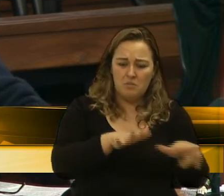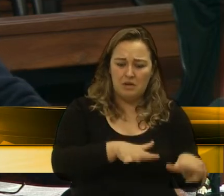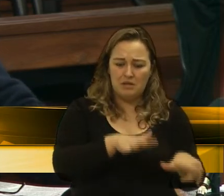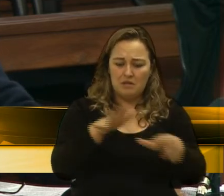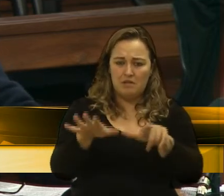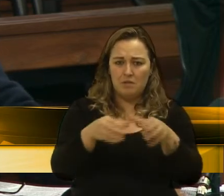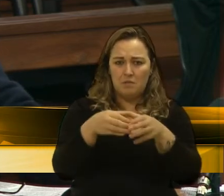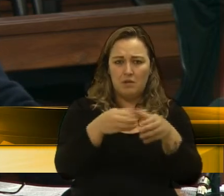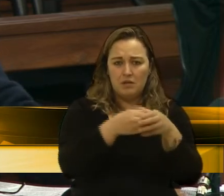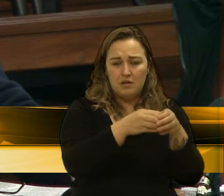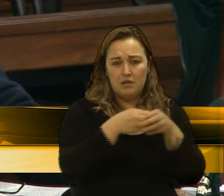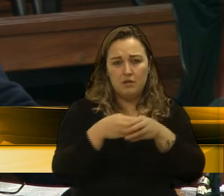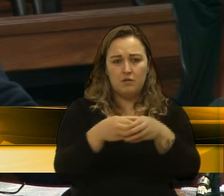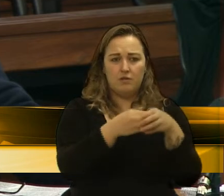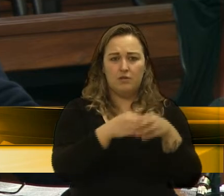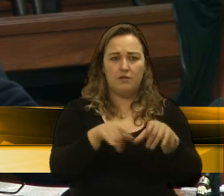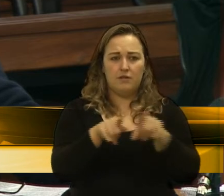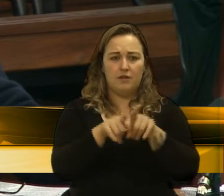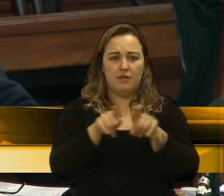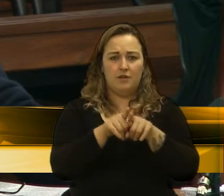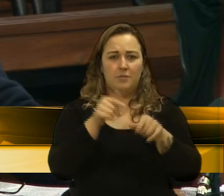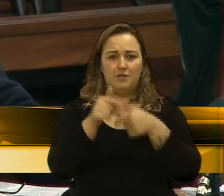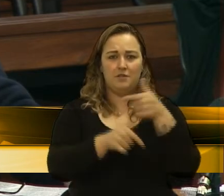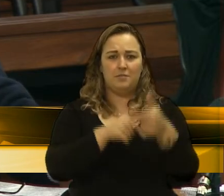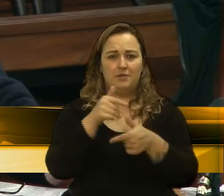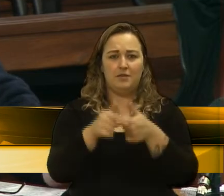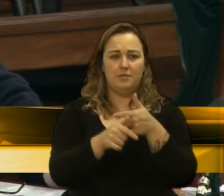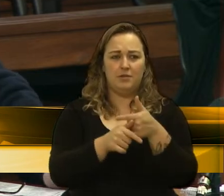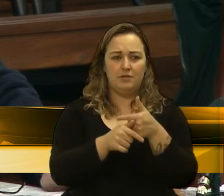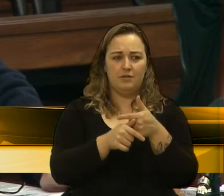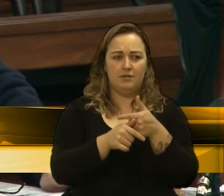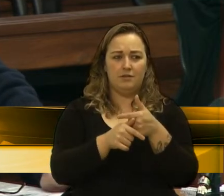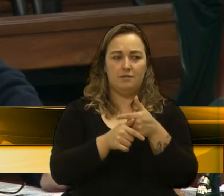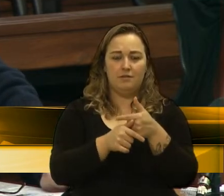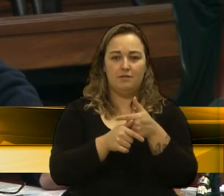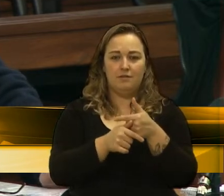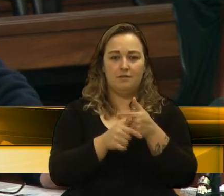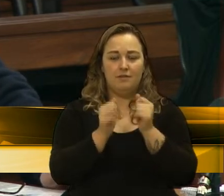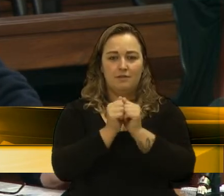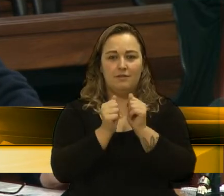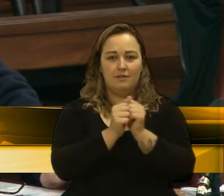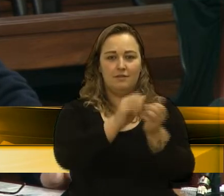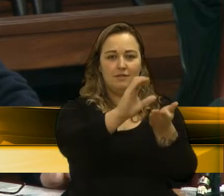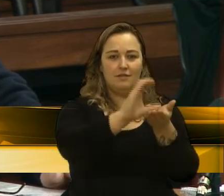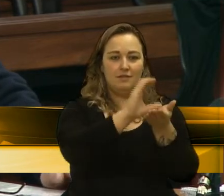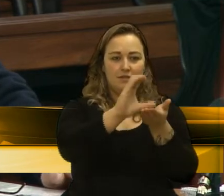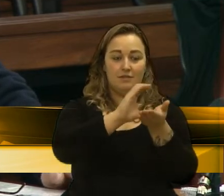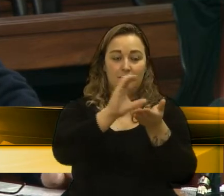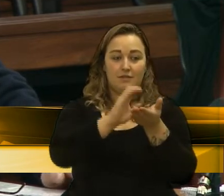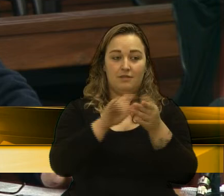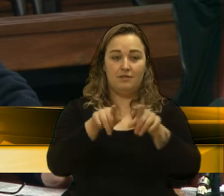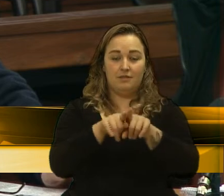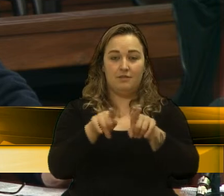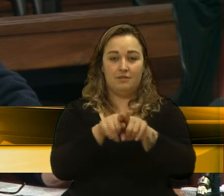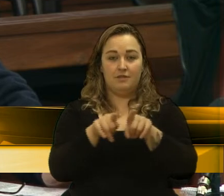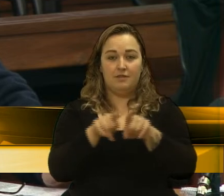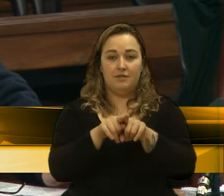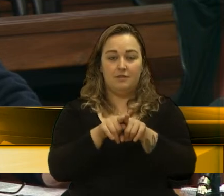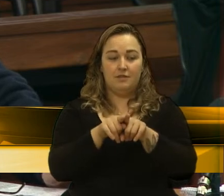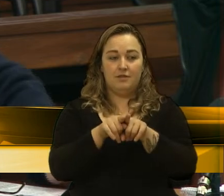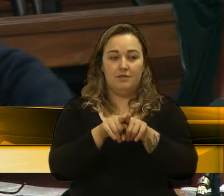Meneguzzi, extinga, né, a secretaria, né, significa poupar recursos, né? Cumprimentos, vereador. Eu falava